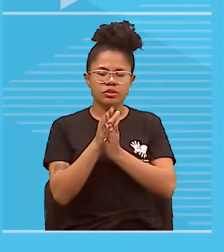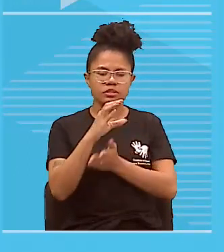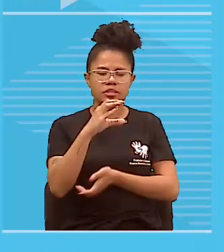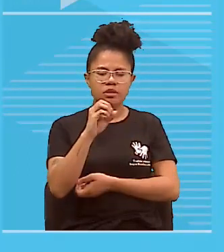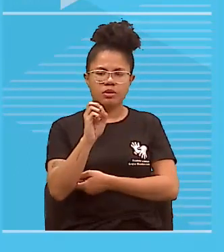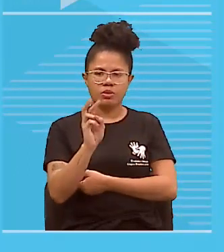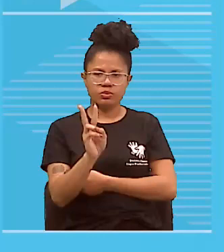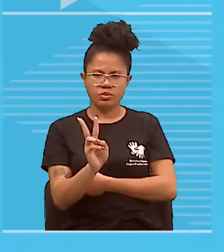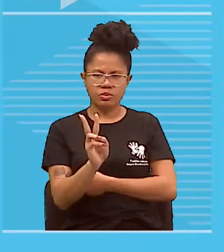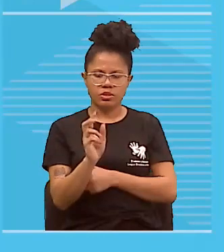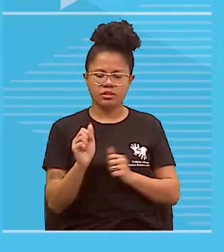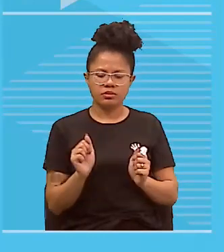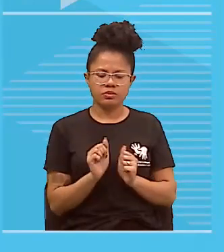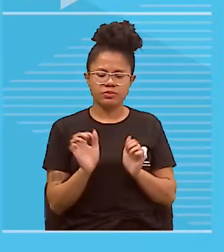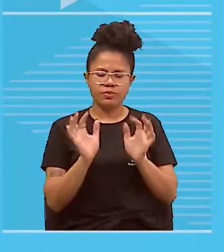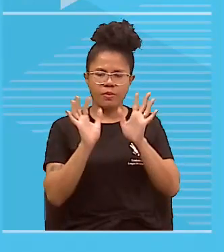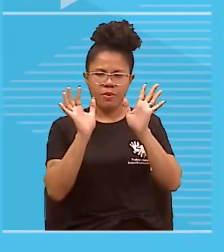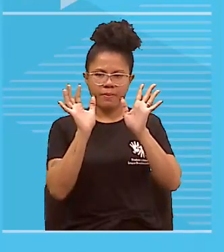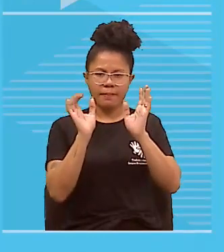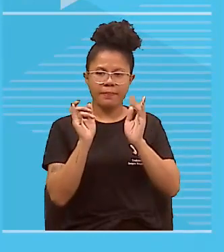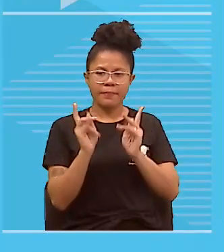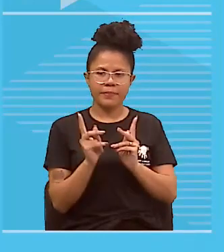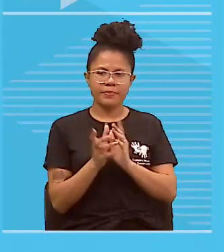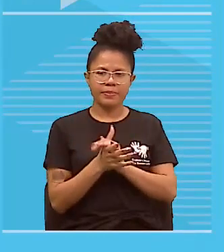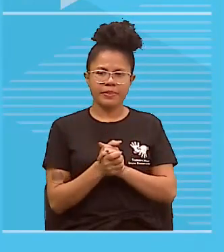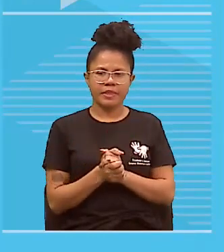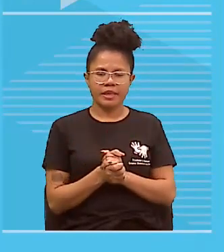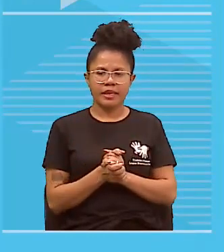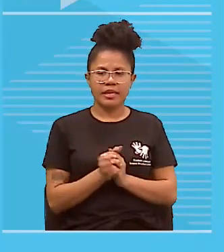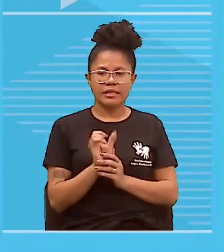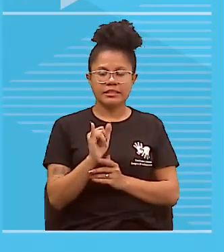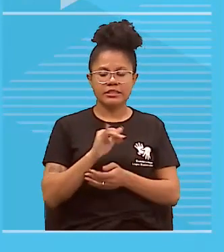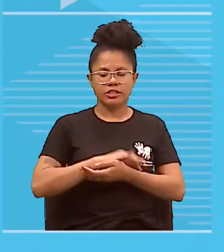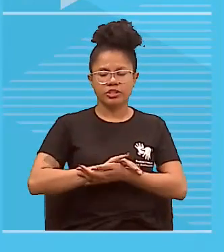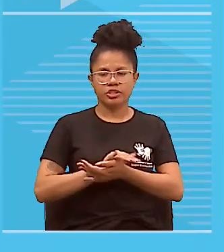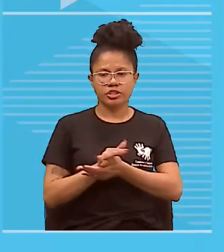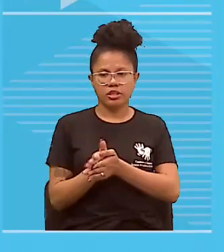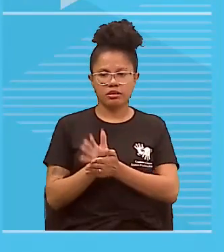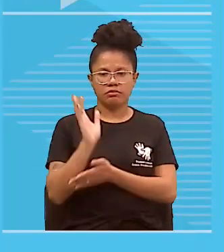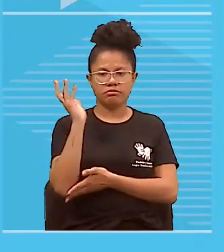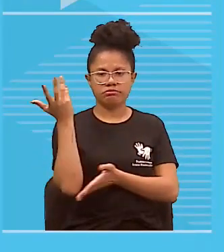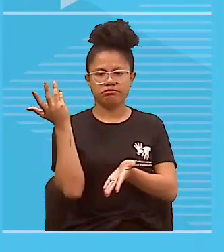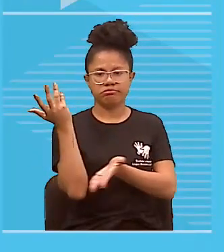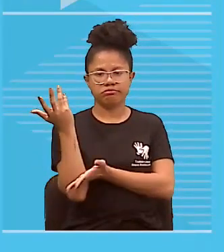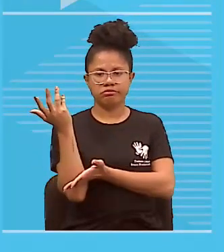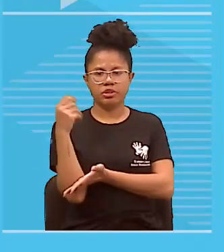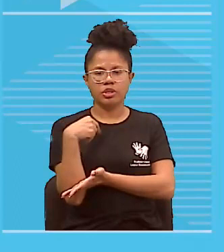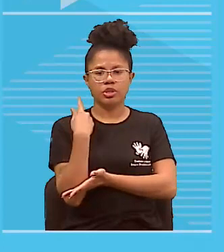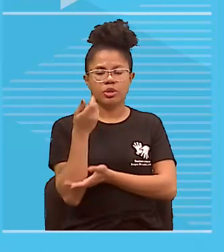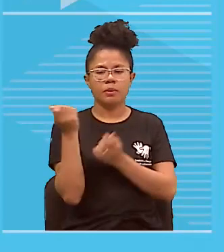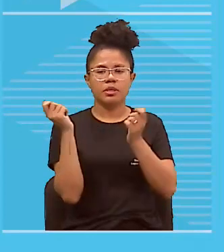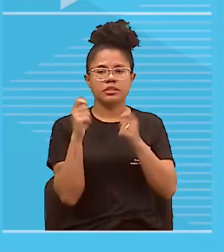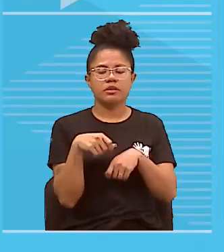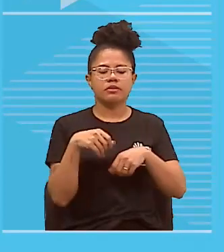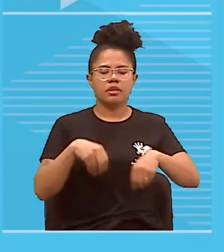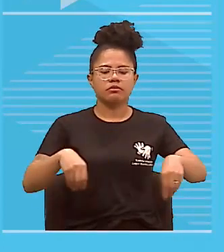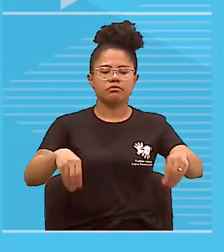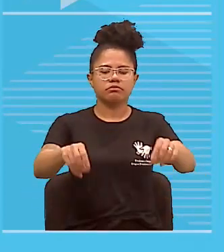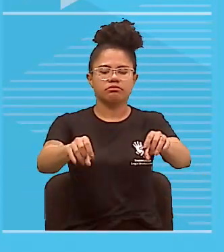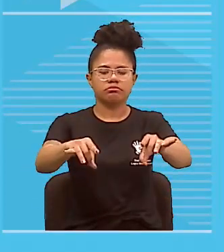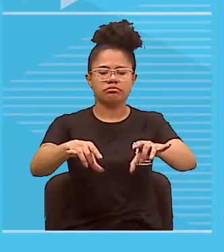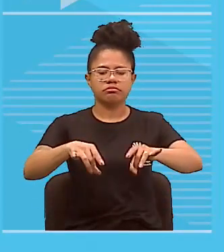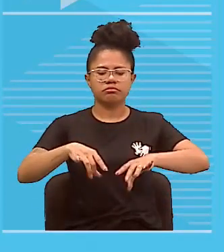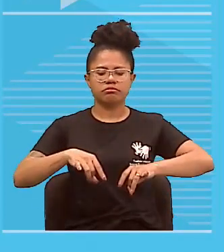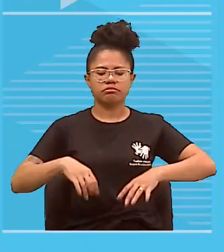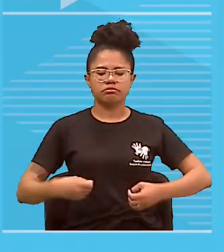da atmosférica, de dióxido de carbono. Então, ao invés de desmatar, né? Não, George? A gente devia estar plantando árvores, a gente devia